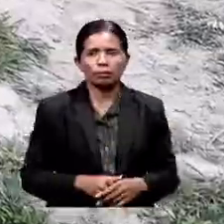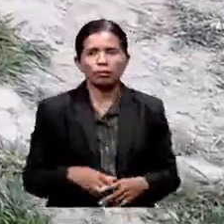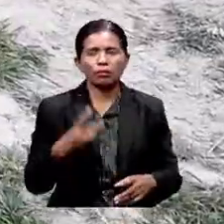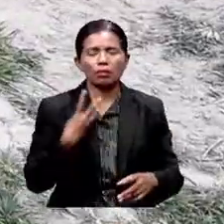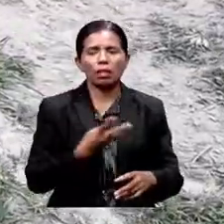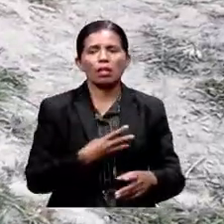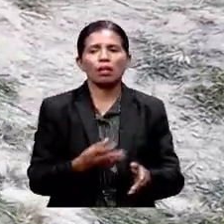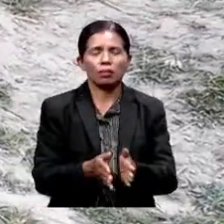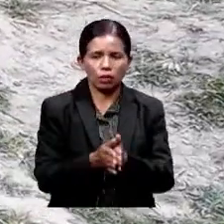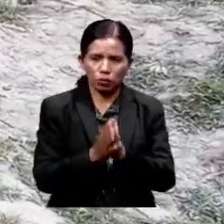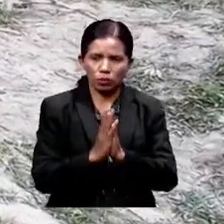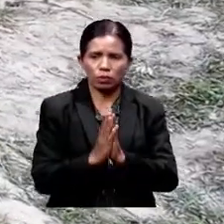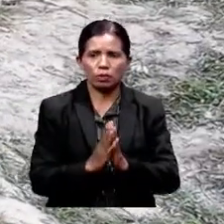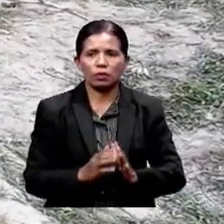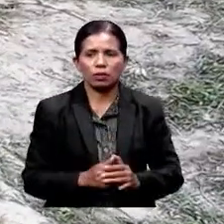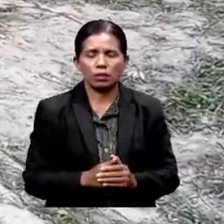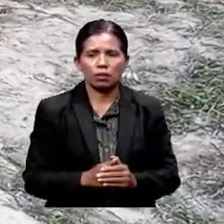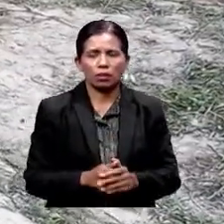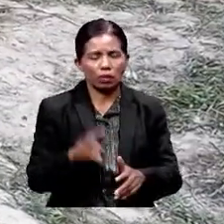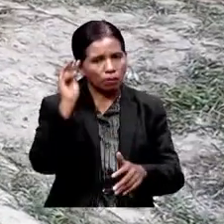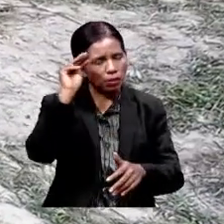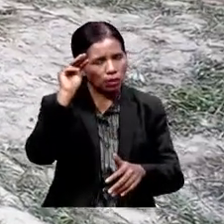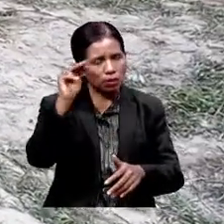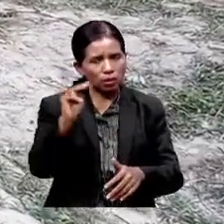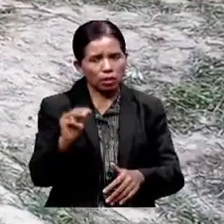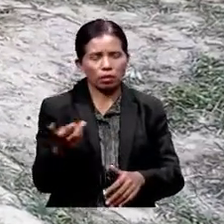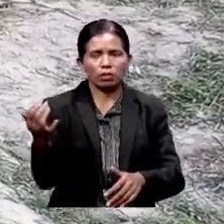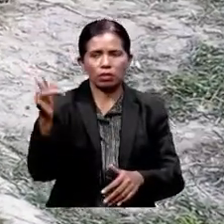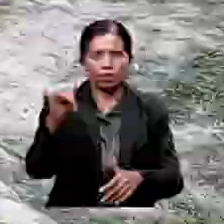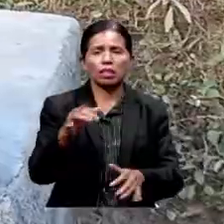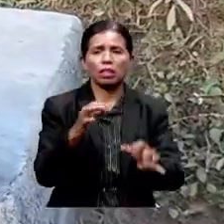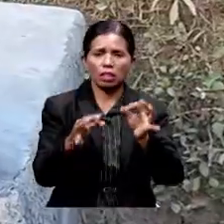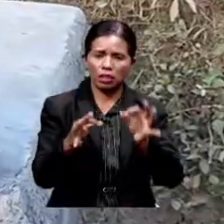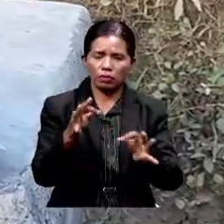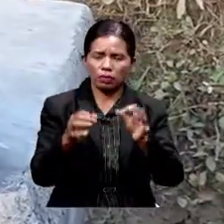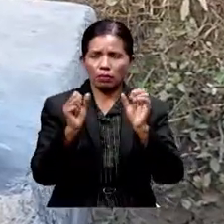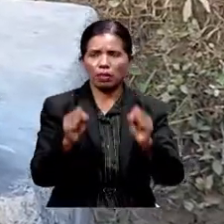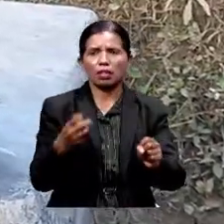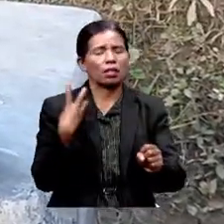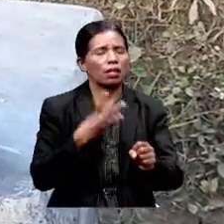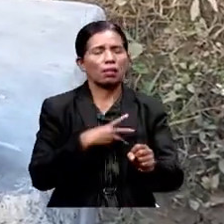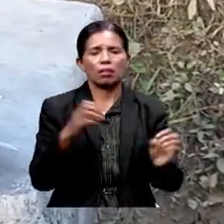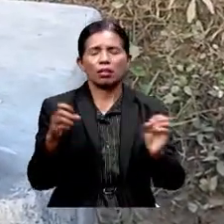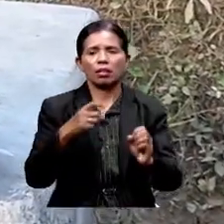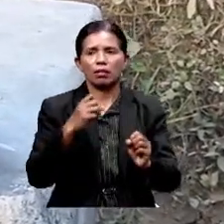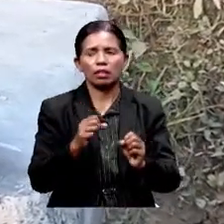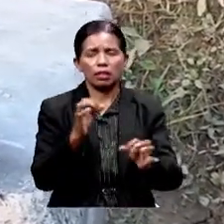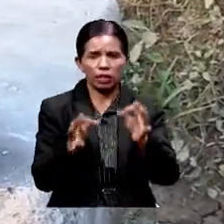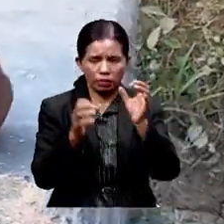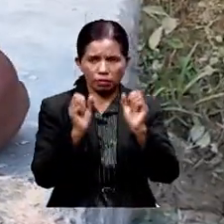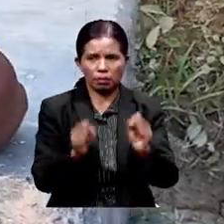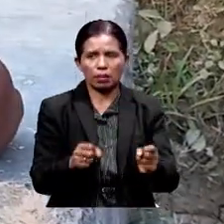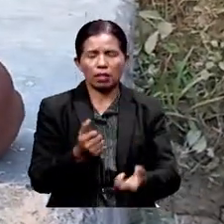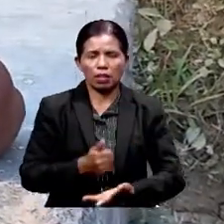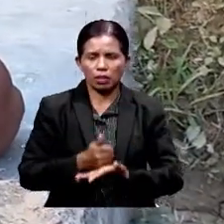usu. O ministério nive relevante se bele. A me la obriga, mas se bele. Bela